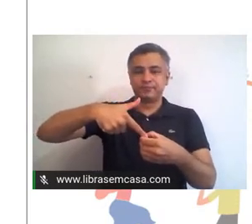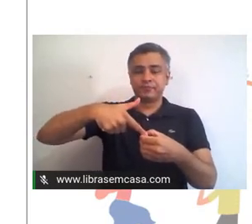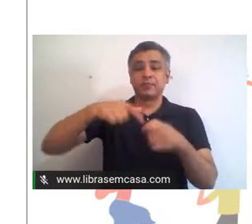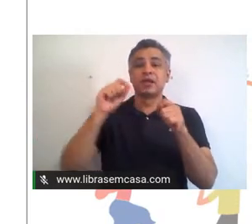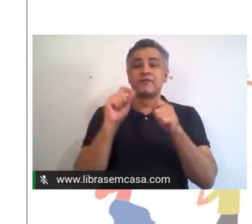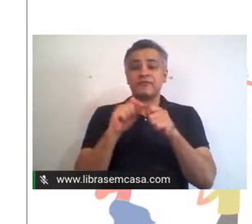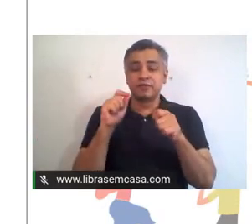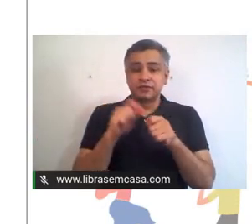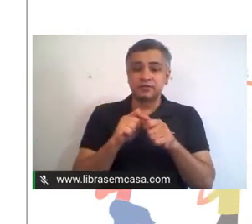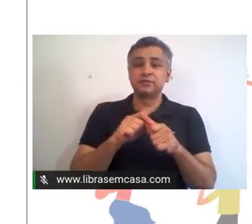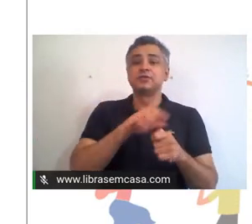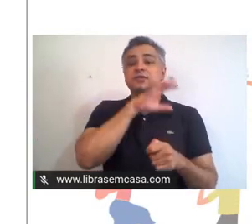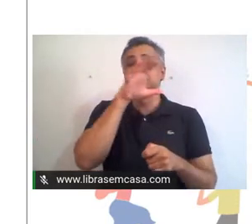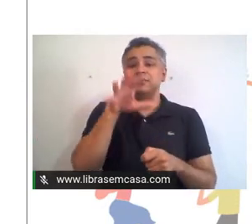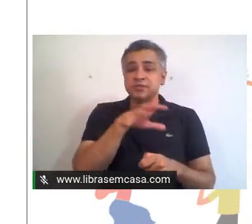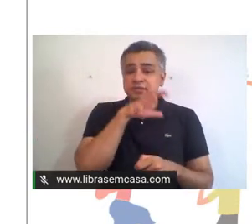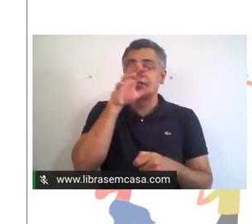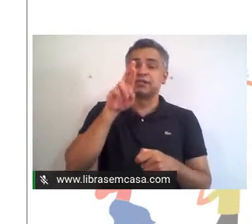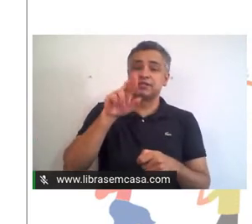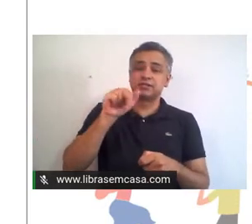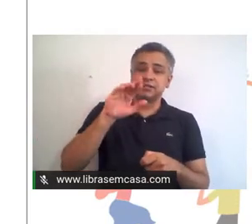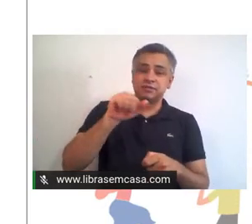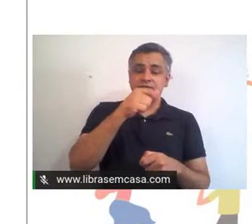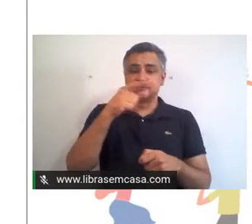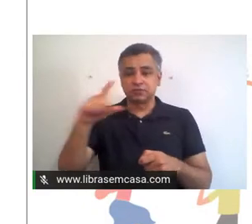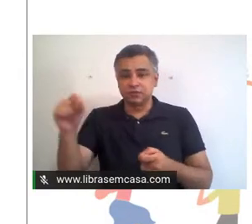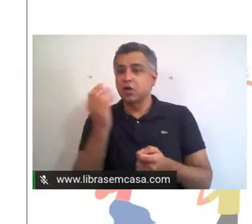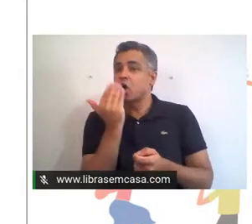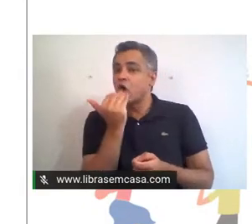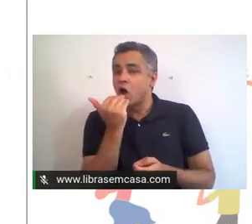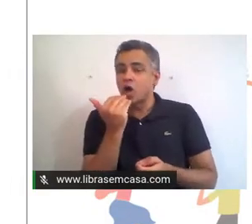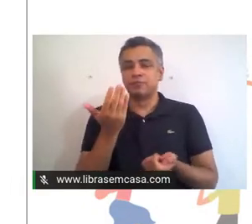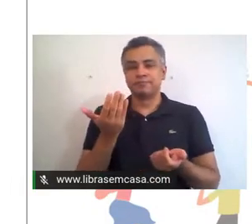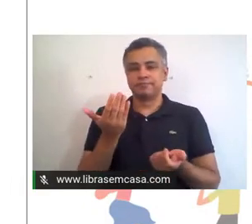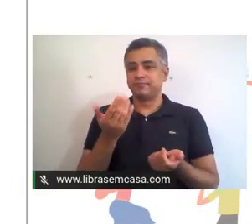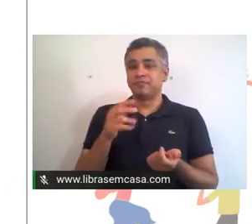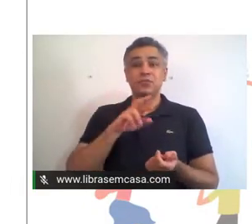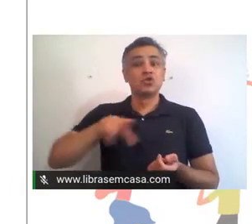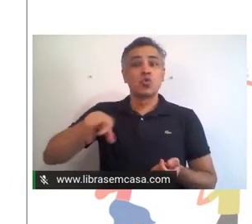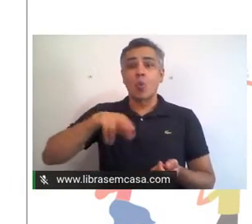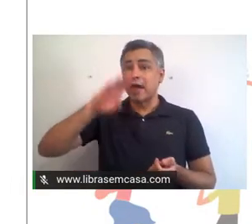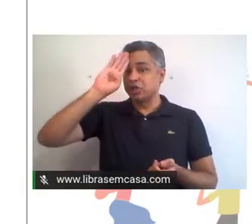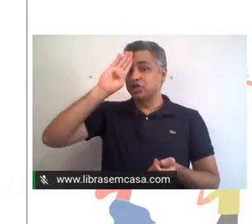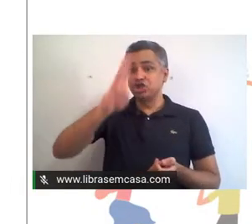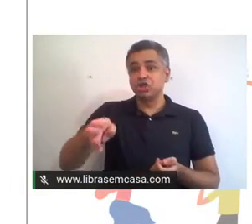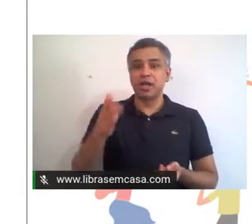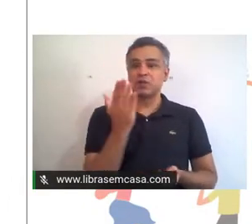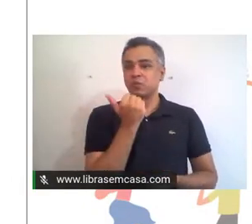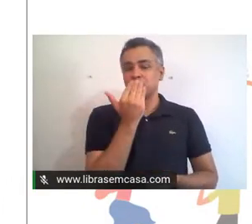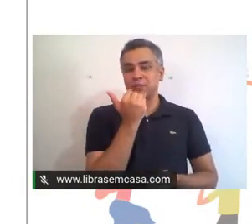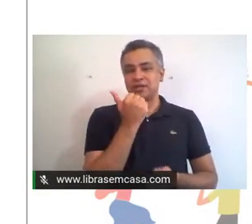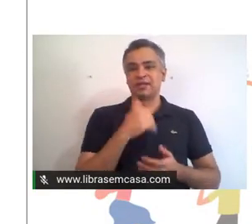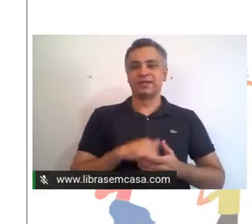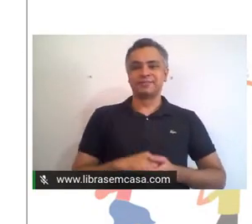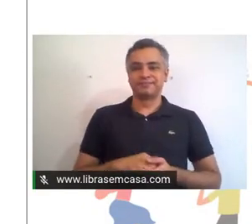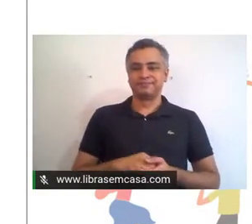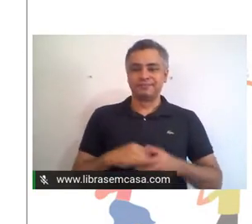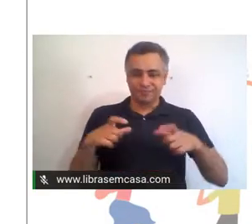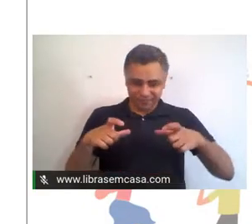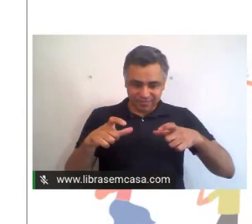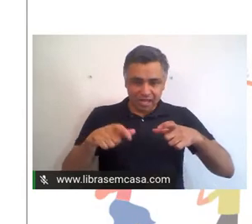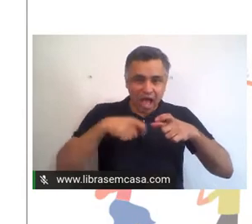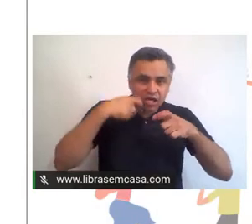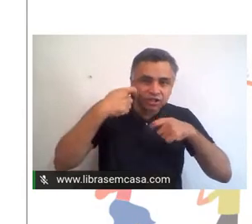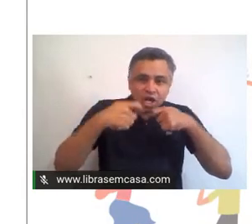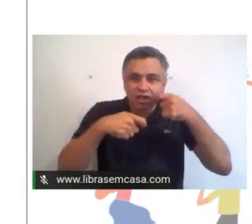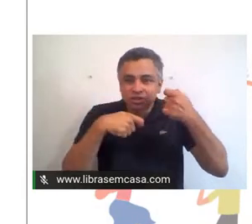ração animal, então ele não produz diretamente comida, ele não, o que a gente tem no nosso prato de mais